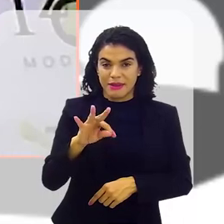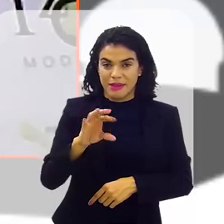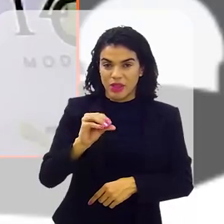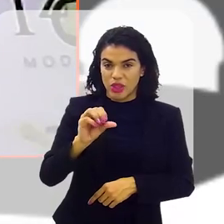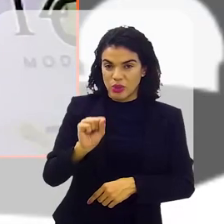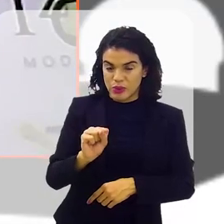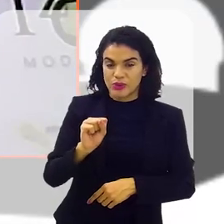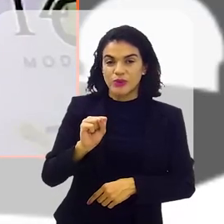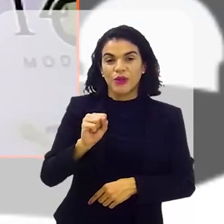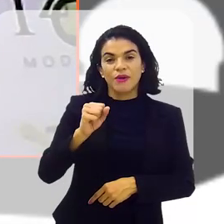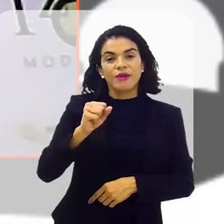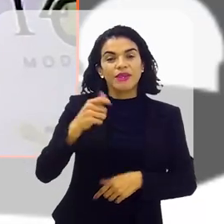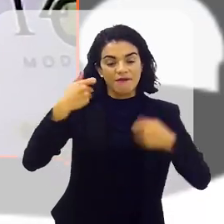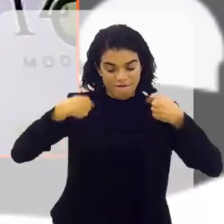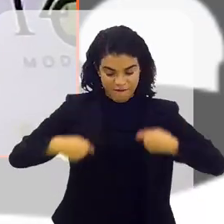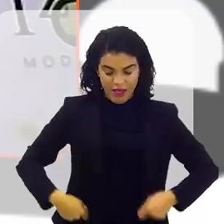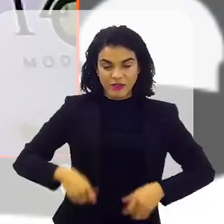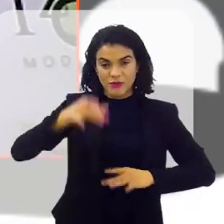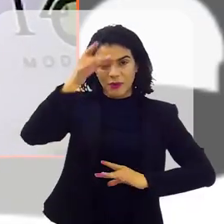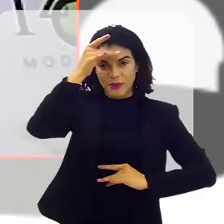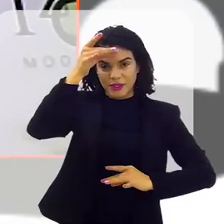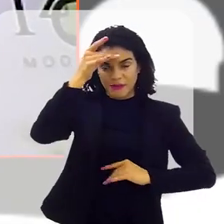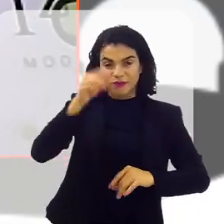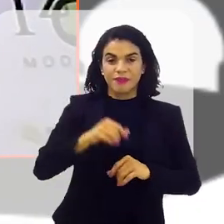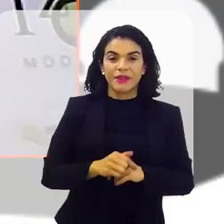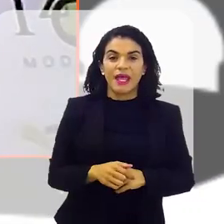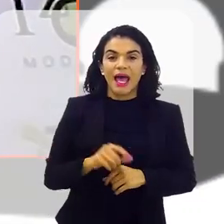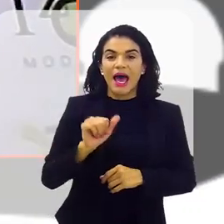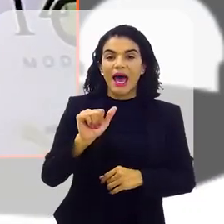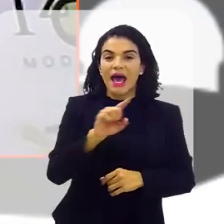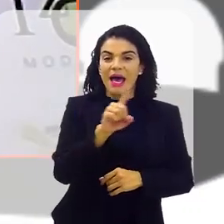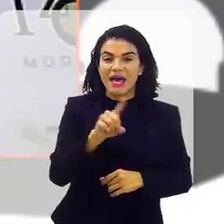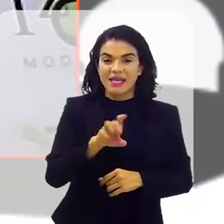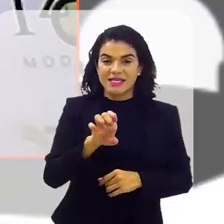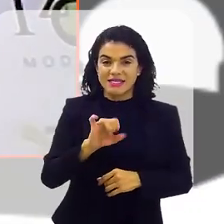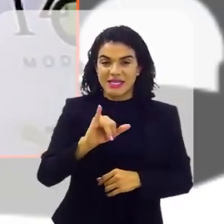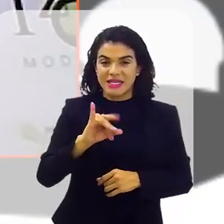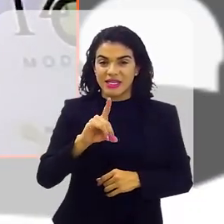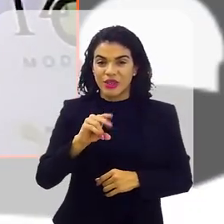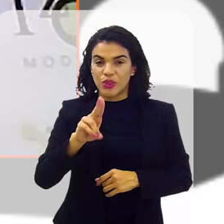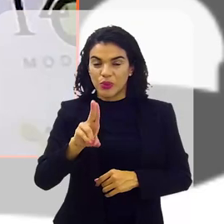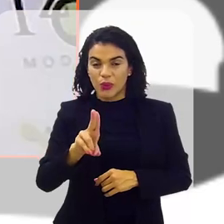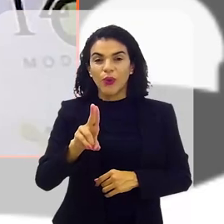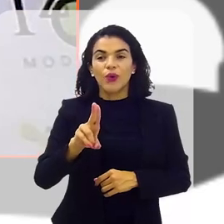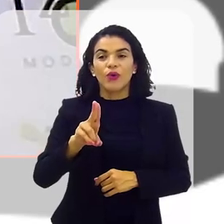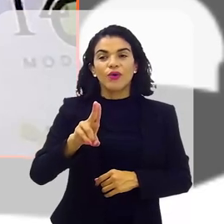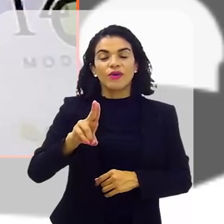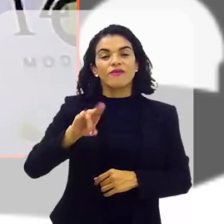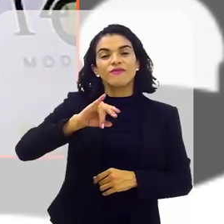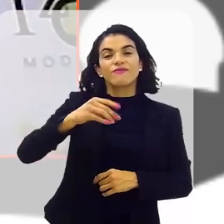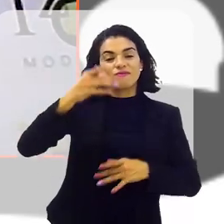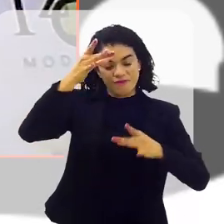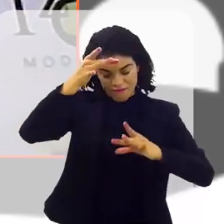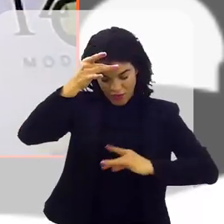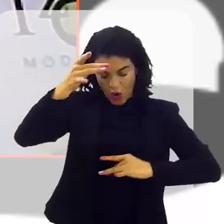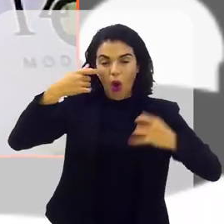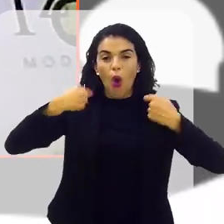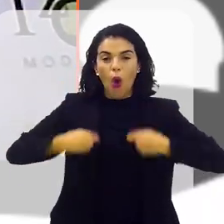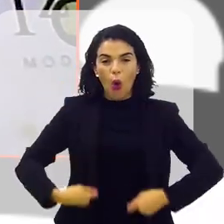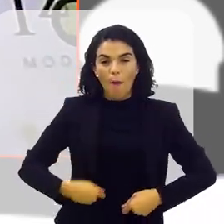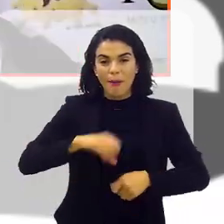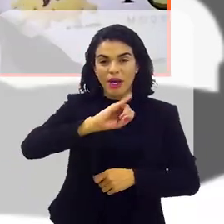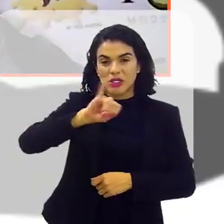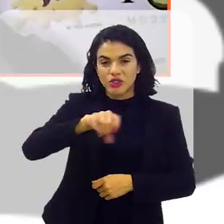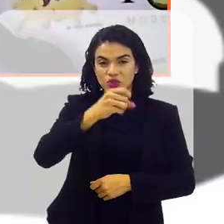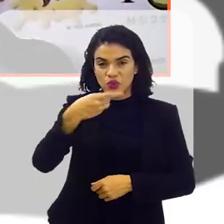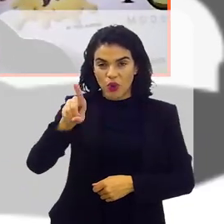Maurício Augusto é azedou lá de Ipanema que tá vestindo também o meu personagem vestindo João do João e